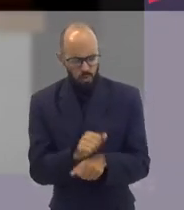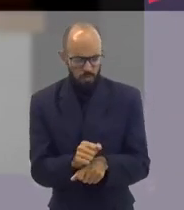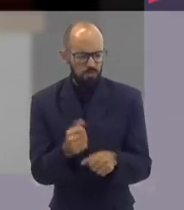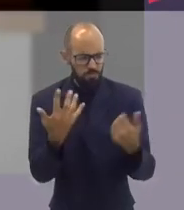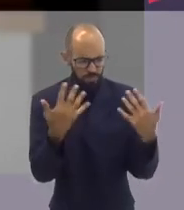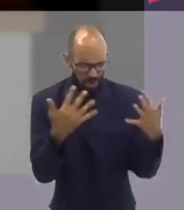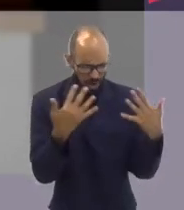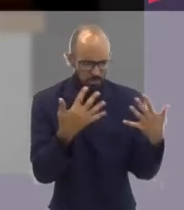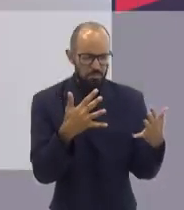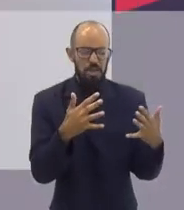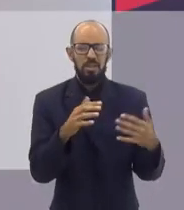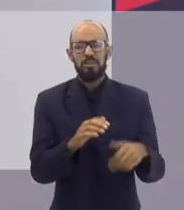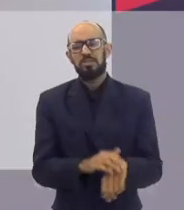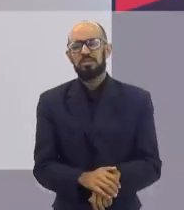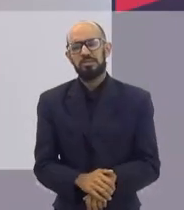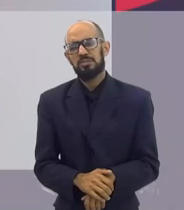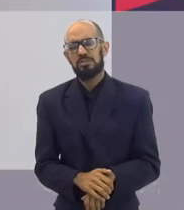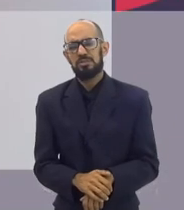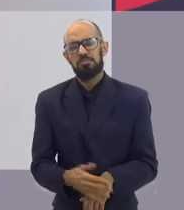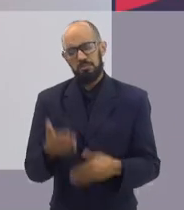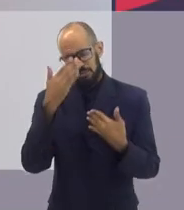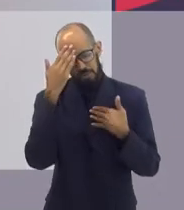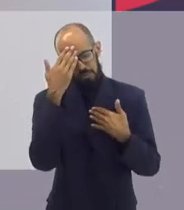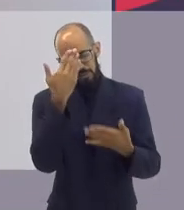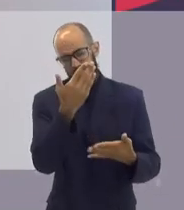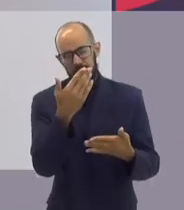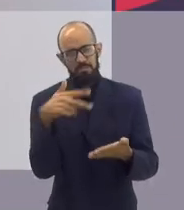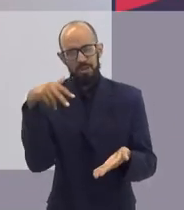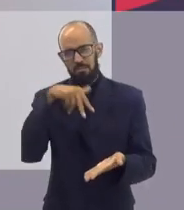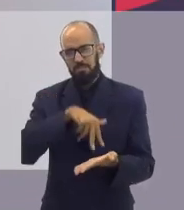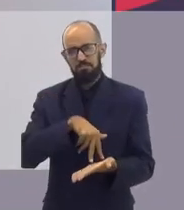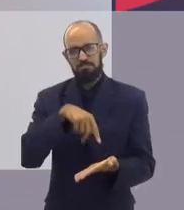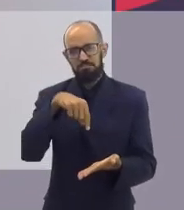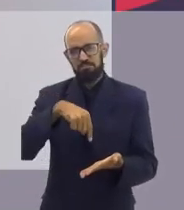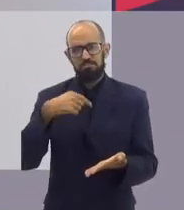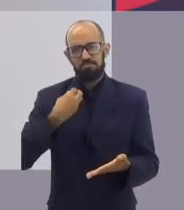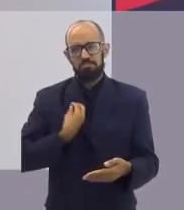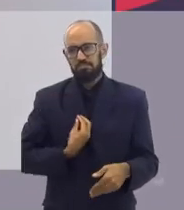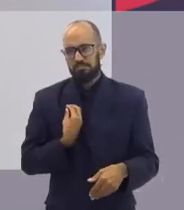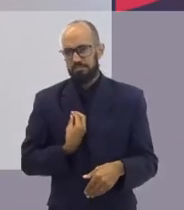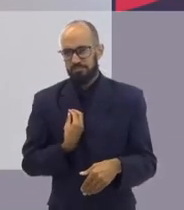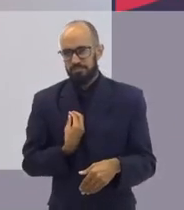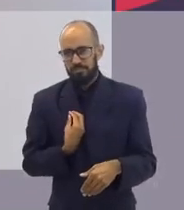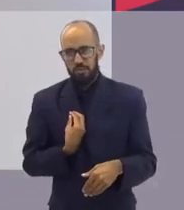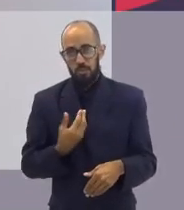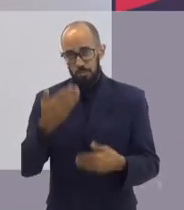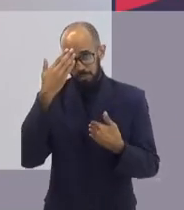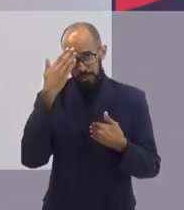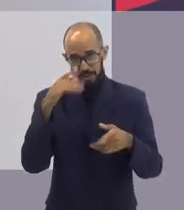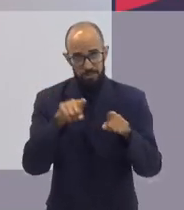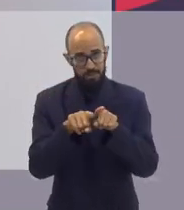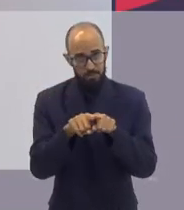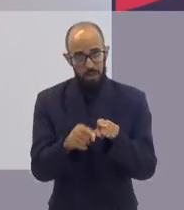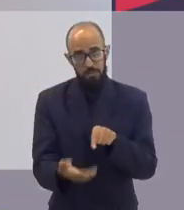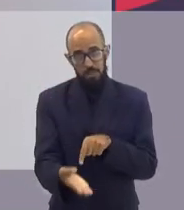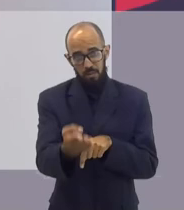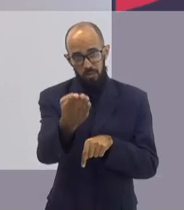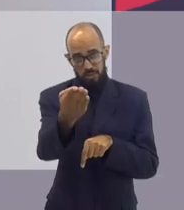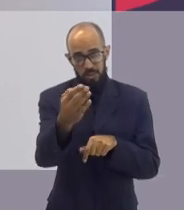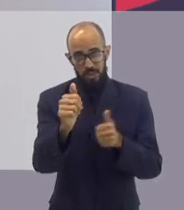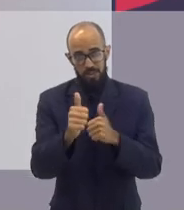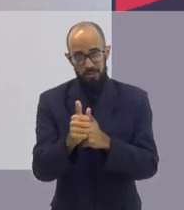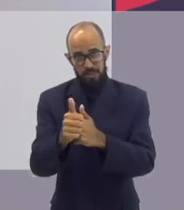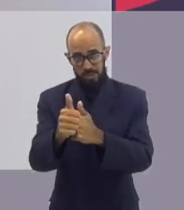muito gratificante. Então, parabéns pelo trabalho de vocês. Obrigada pela participação aqui no Ciência e Existência. Obrigada também a quem